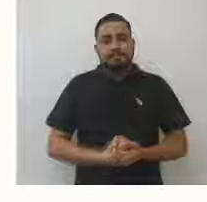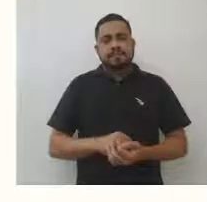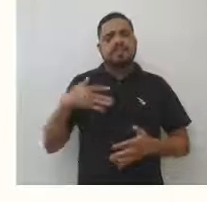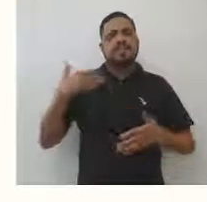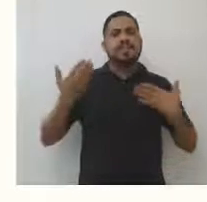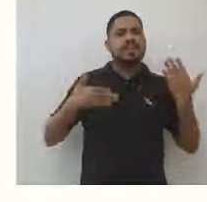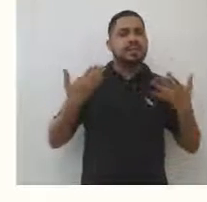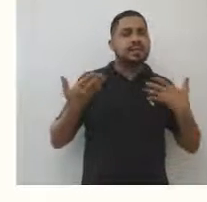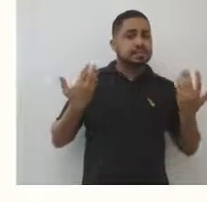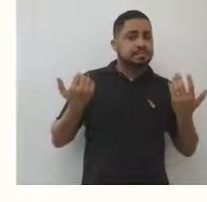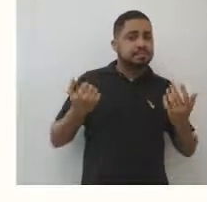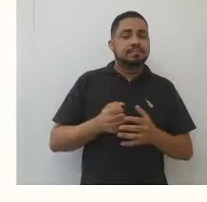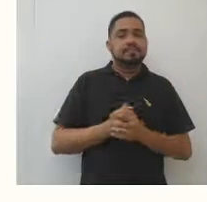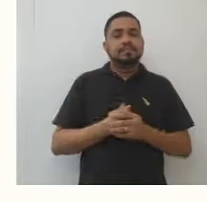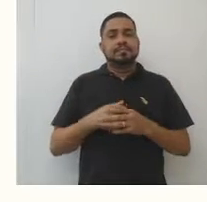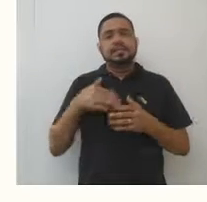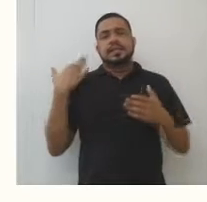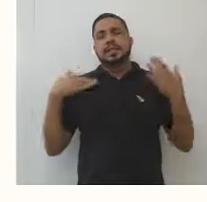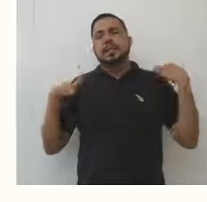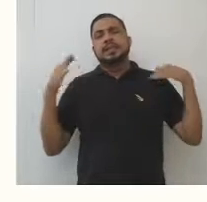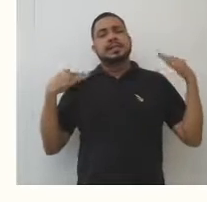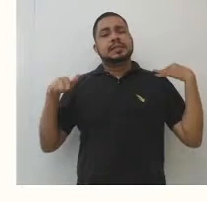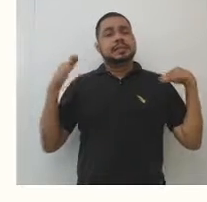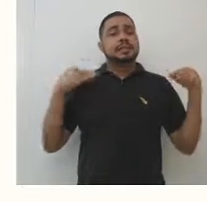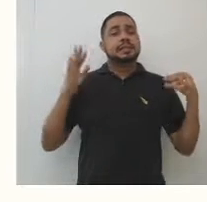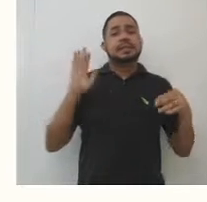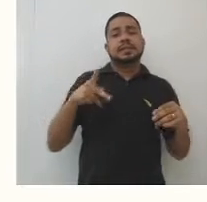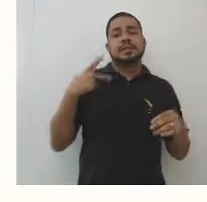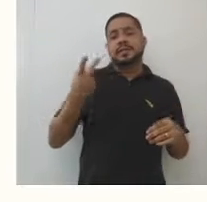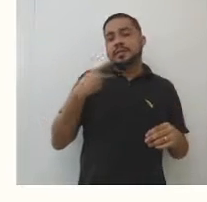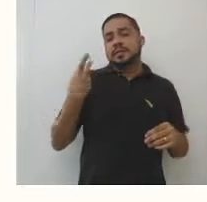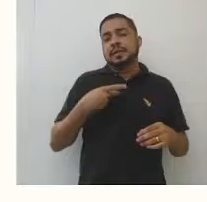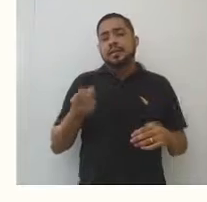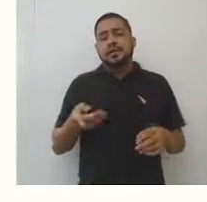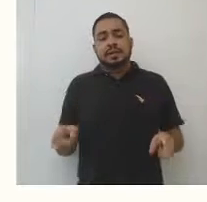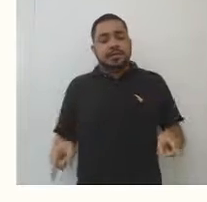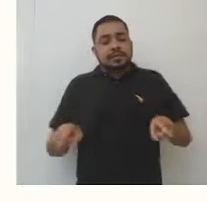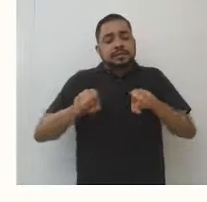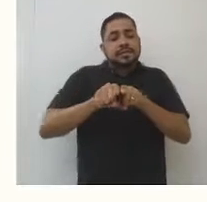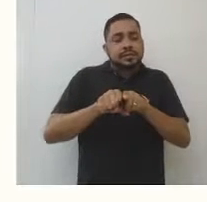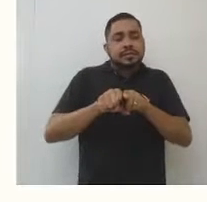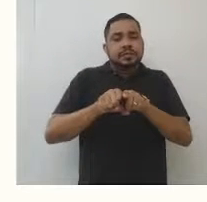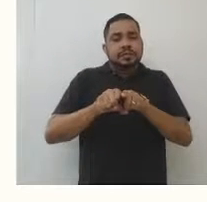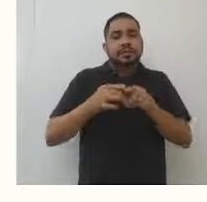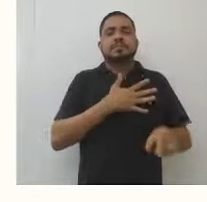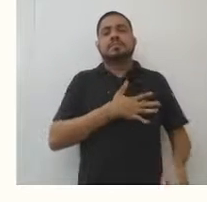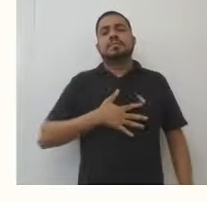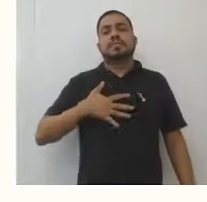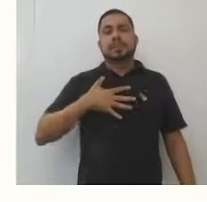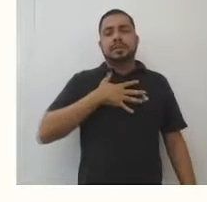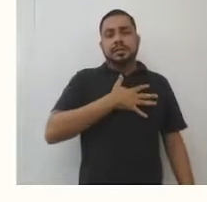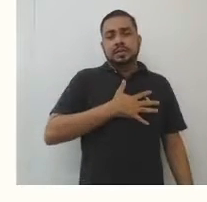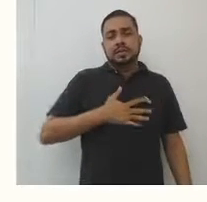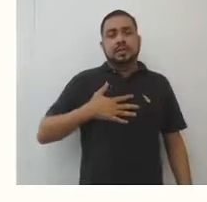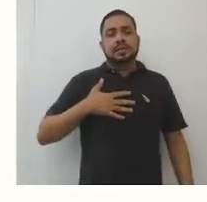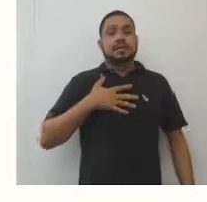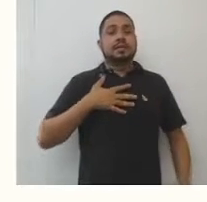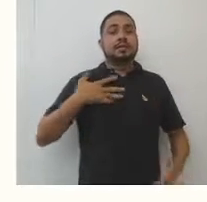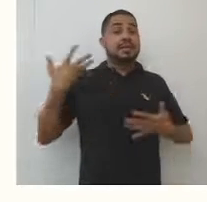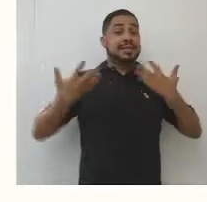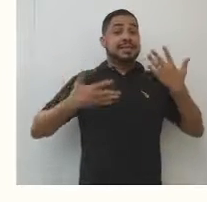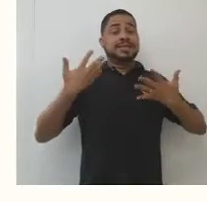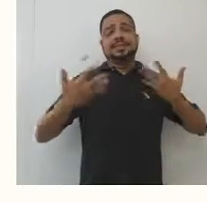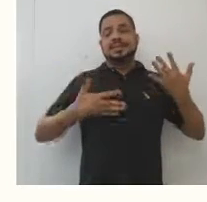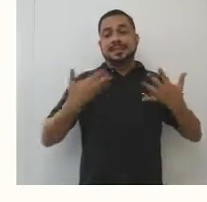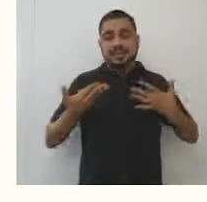Lazer. E aí, gente, lazer já está dizendo, lazer associado ao prazer, à alegria,